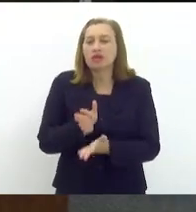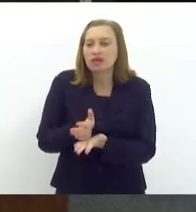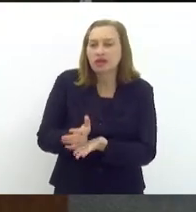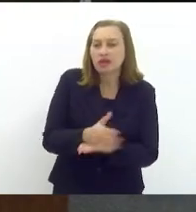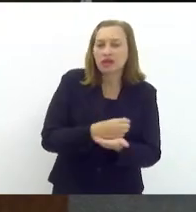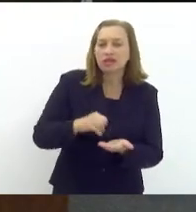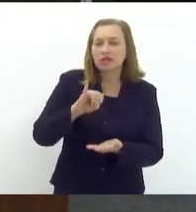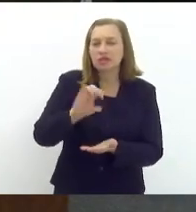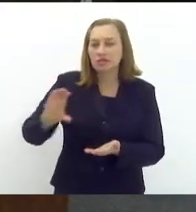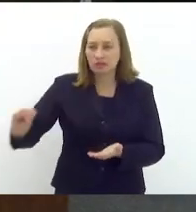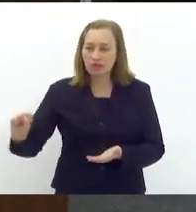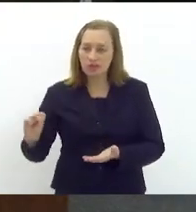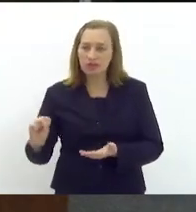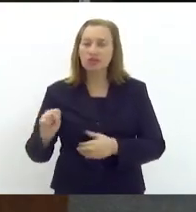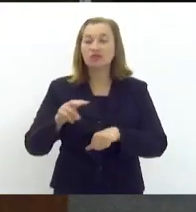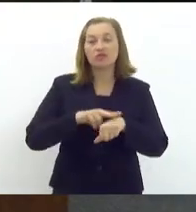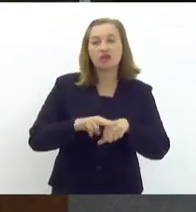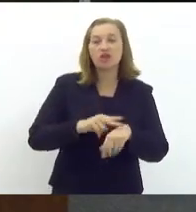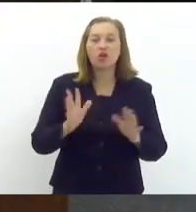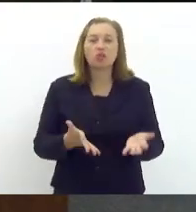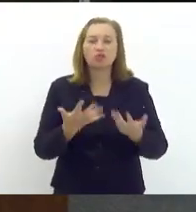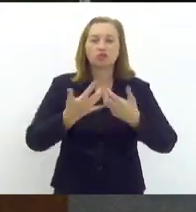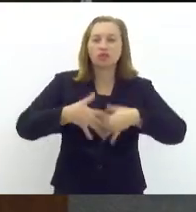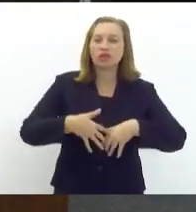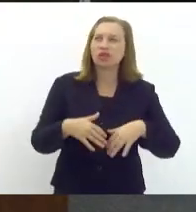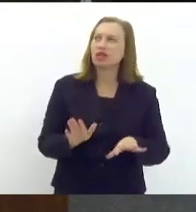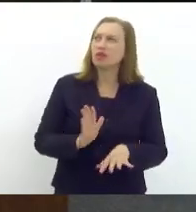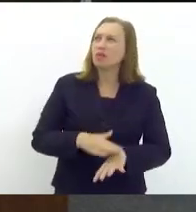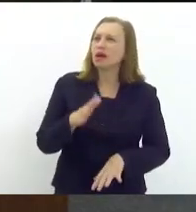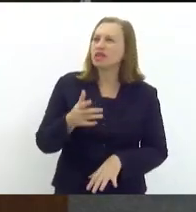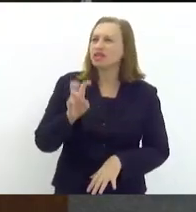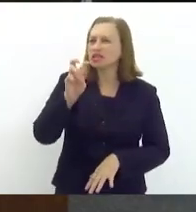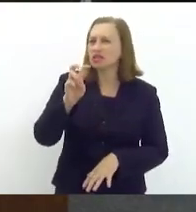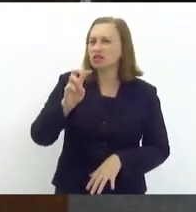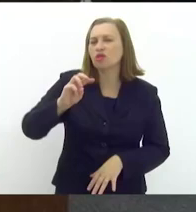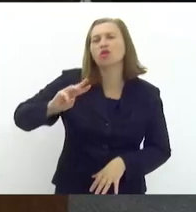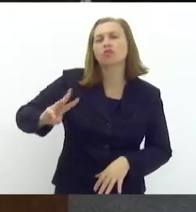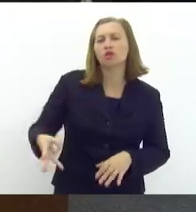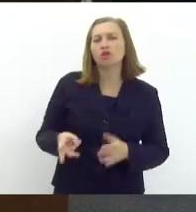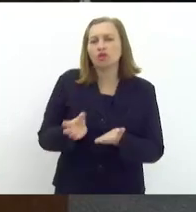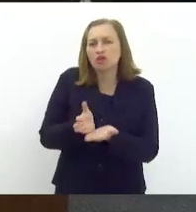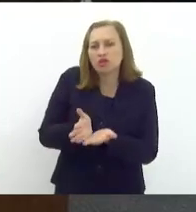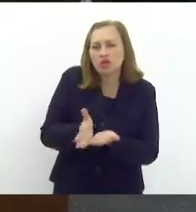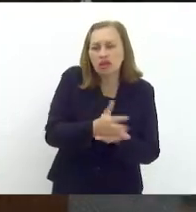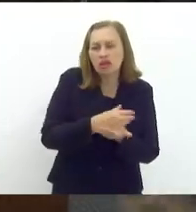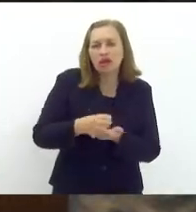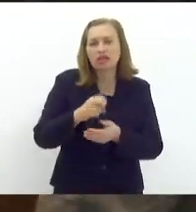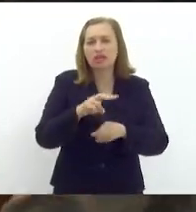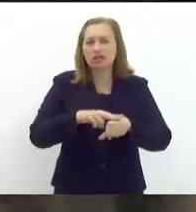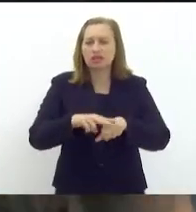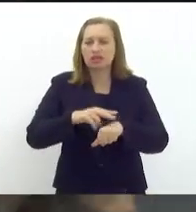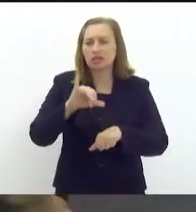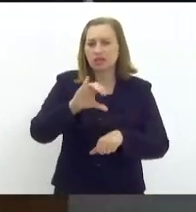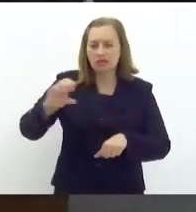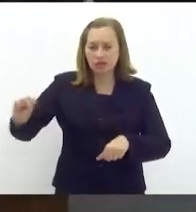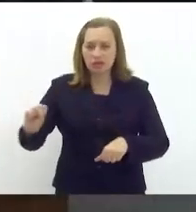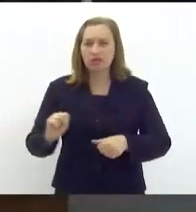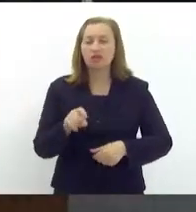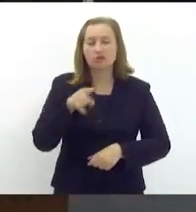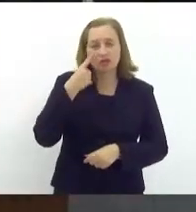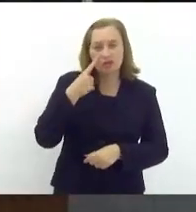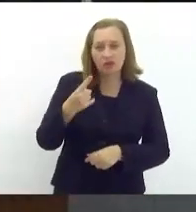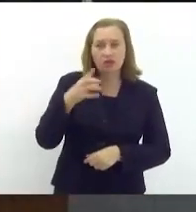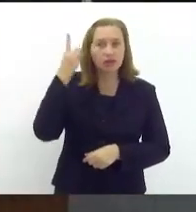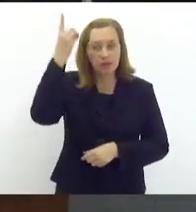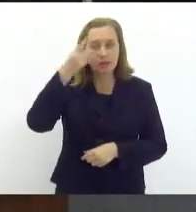de ICMS Verde hoje Petrópolis arrecada um pouco mais de 5 milhões em cms verde se você for pegar deputado Carlos